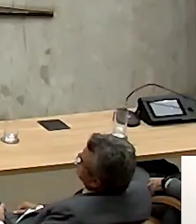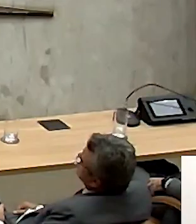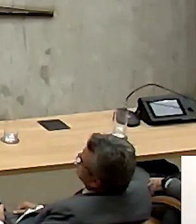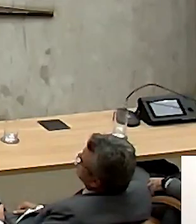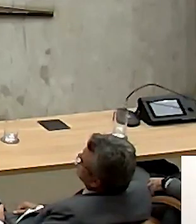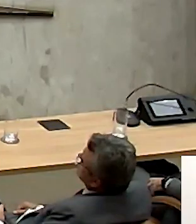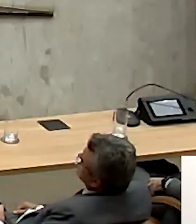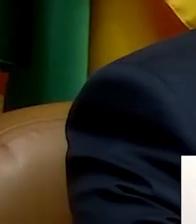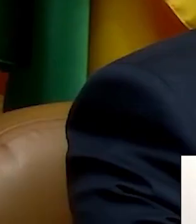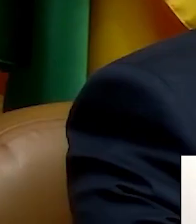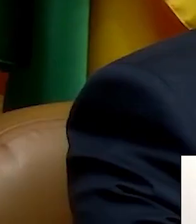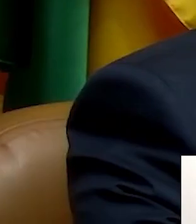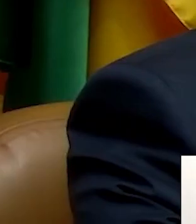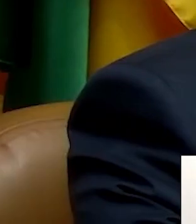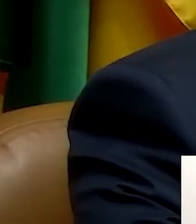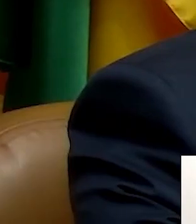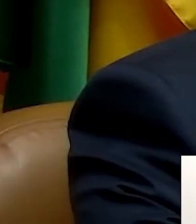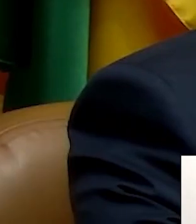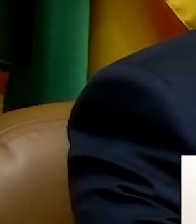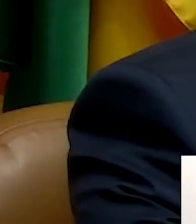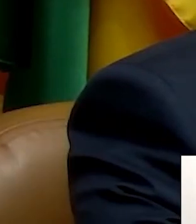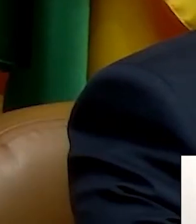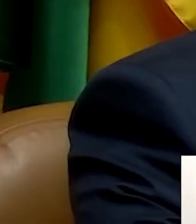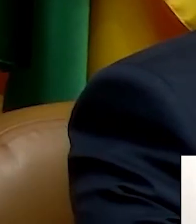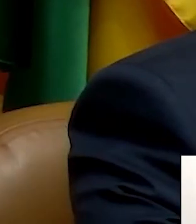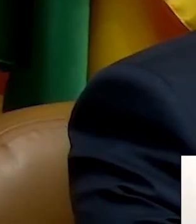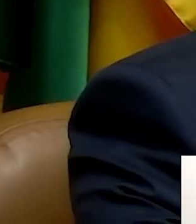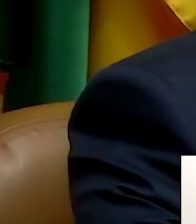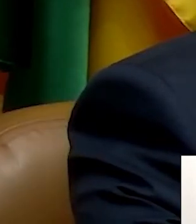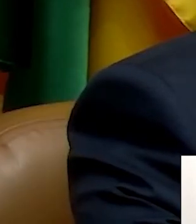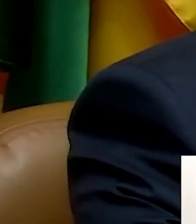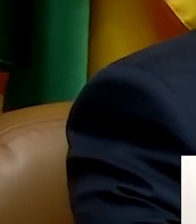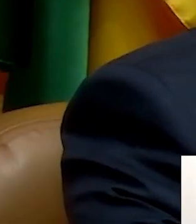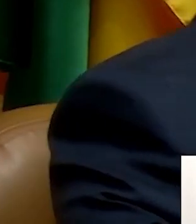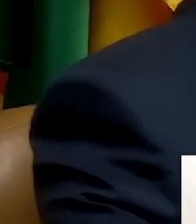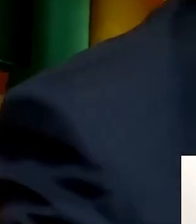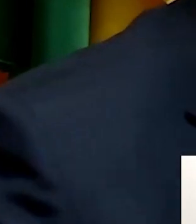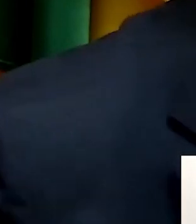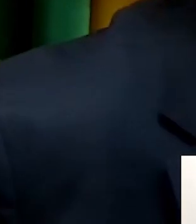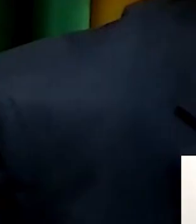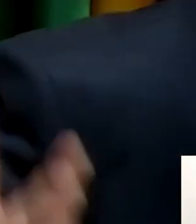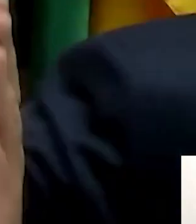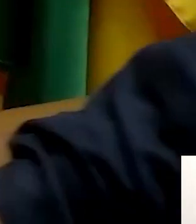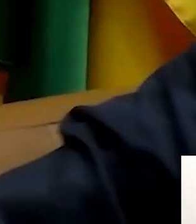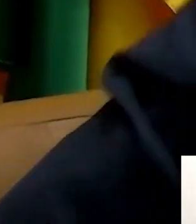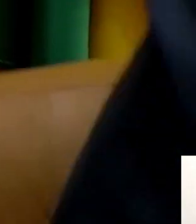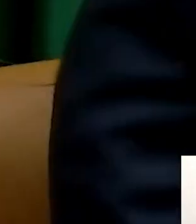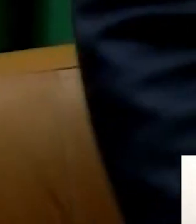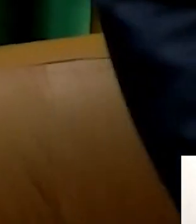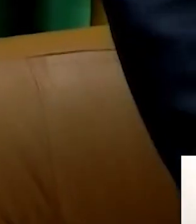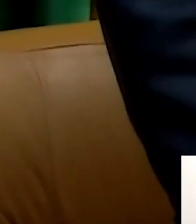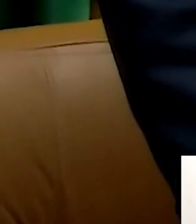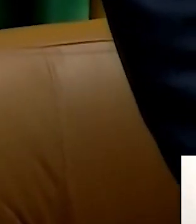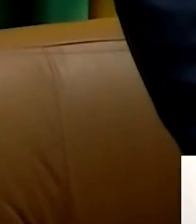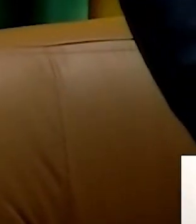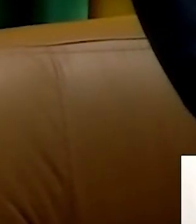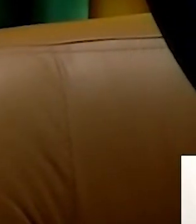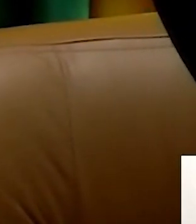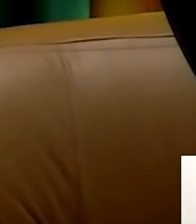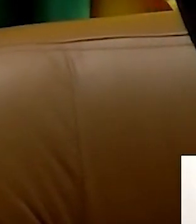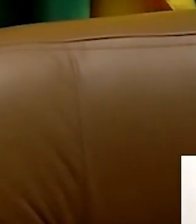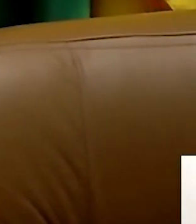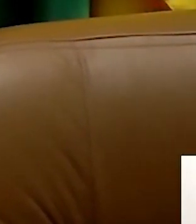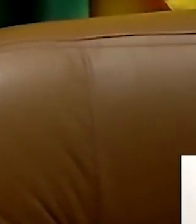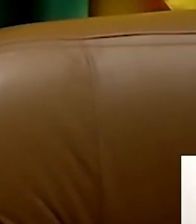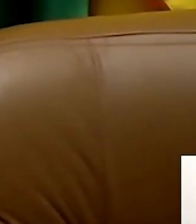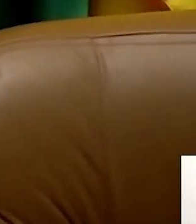essa casa a gente procura melhorar a cada dia e vamos continuar com esse compromisso. Obrigado pela confiança de todos, aqui é a Casa do Povo e a gente sabe